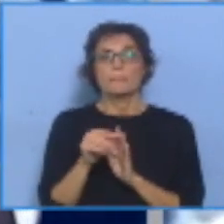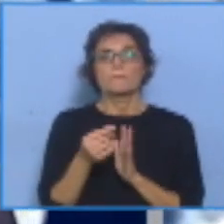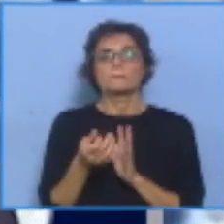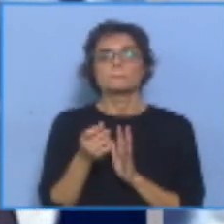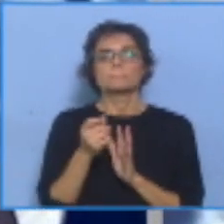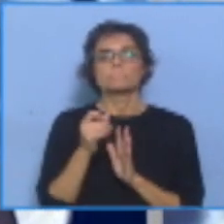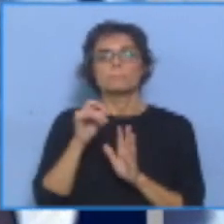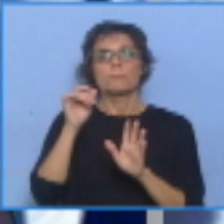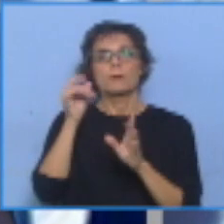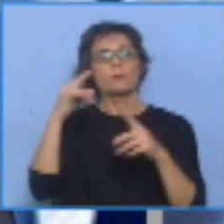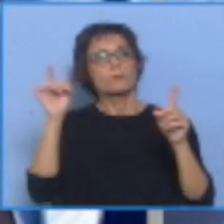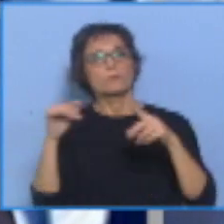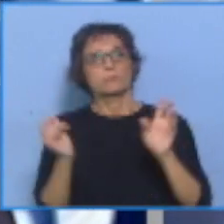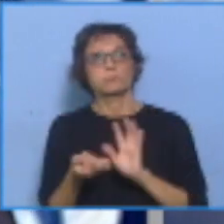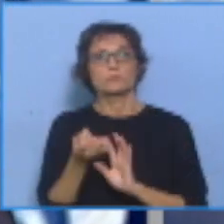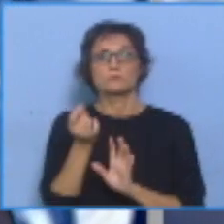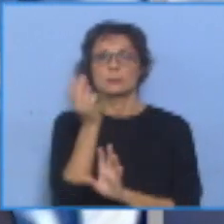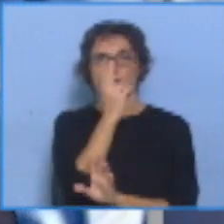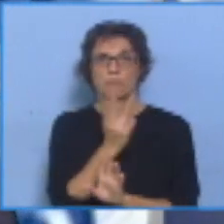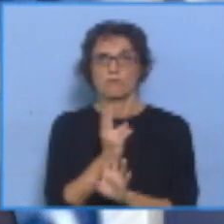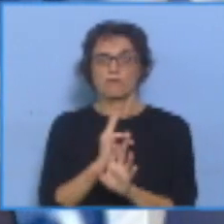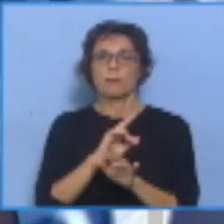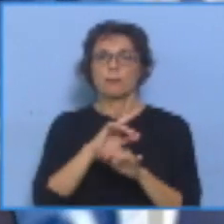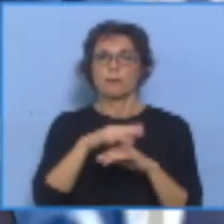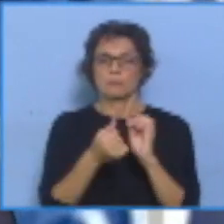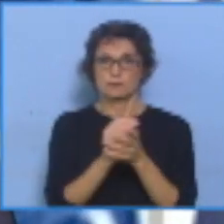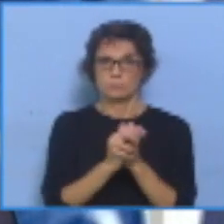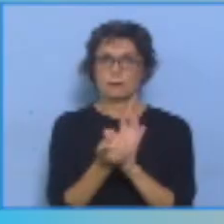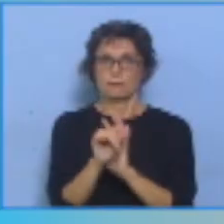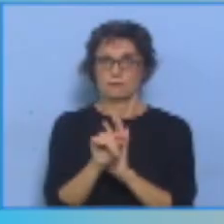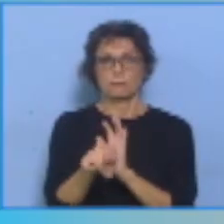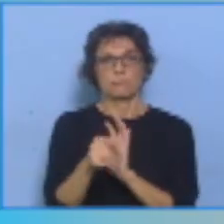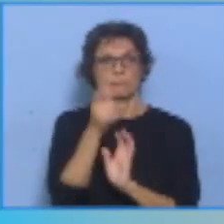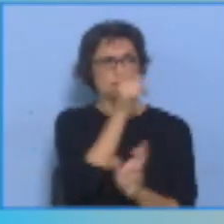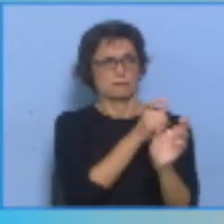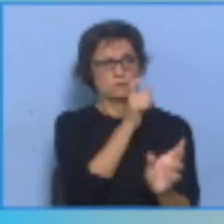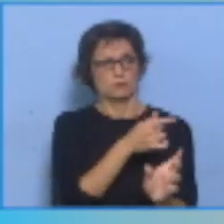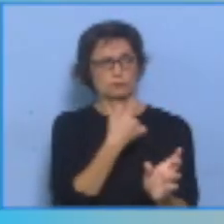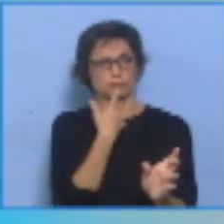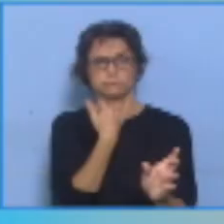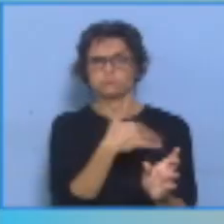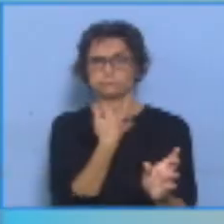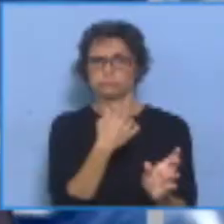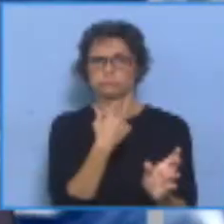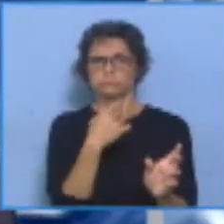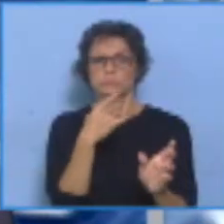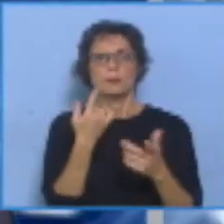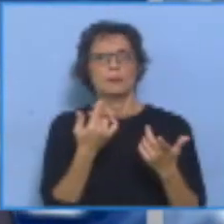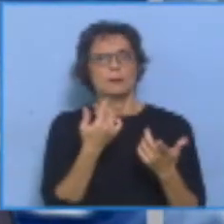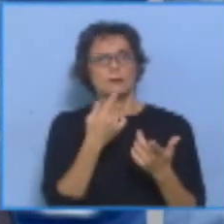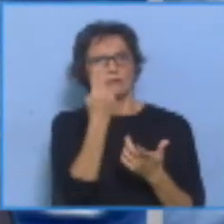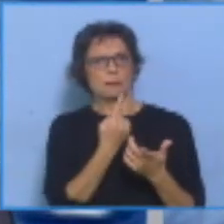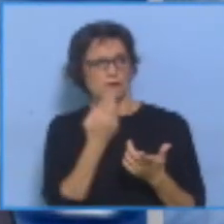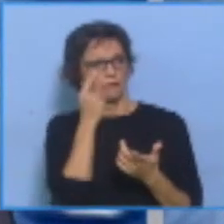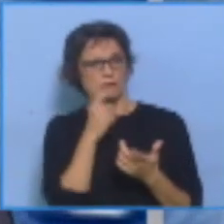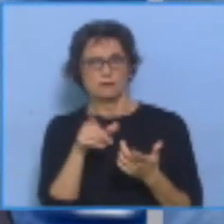da música, quer no domínio das artes plásticas, tem havido muitas pessoas, muitos artistas, muitos músicos a querer fazer